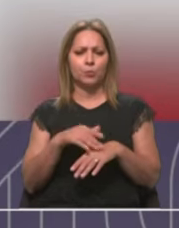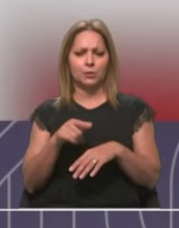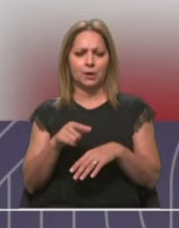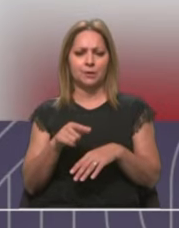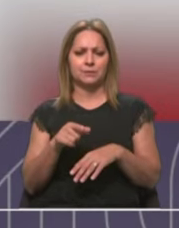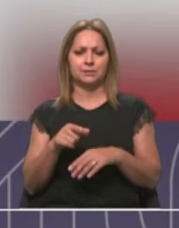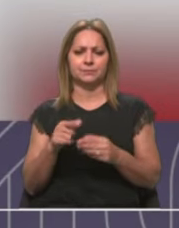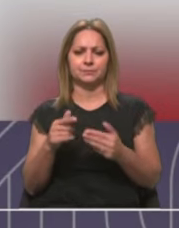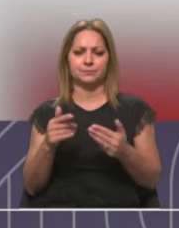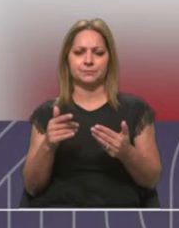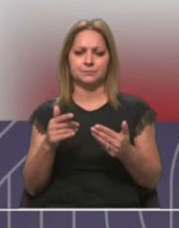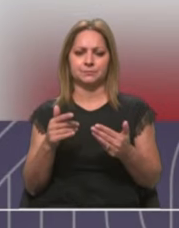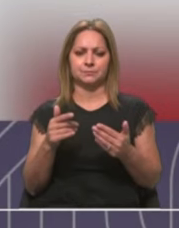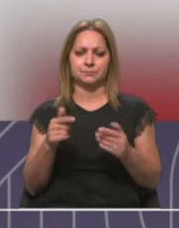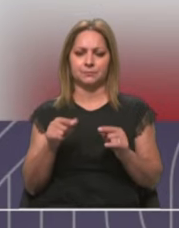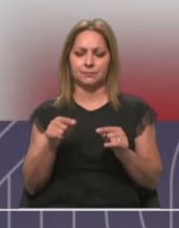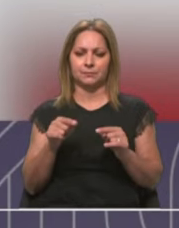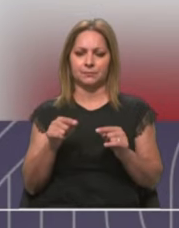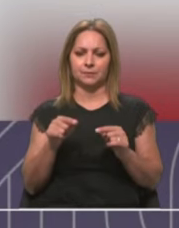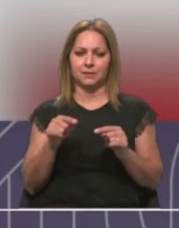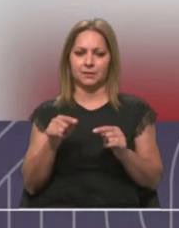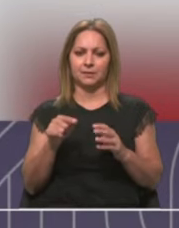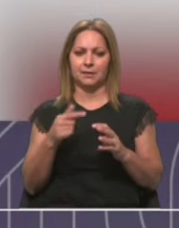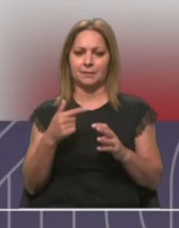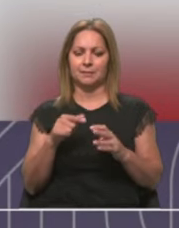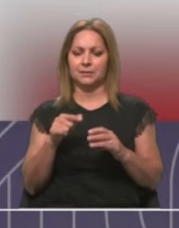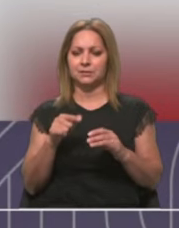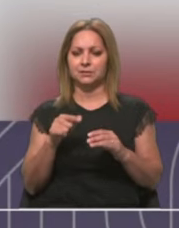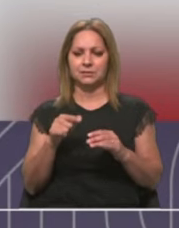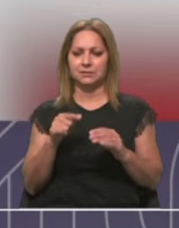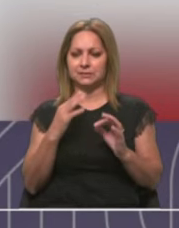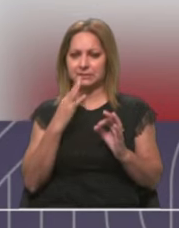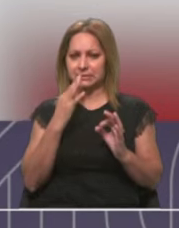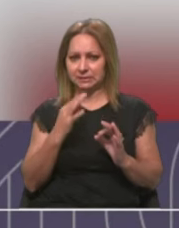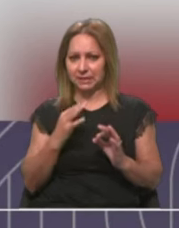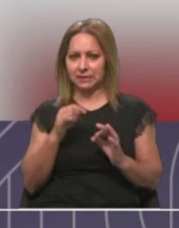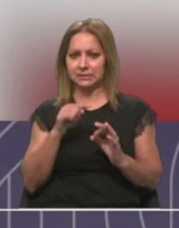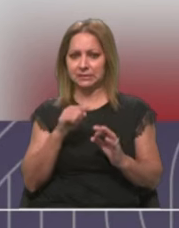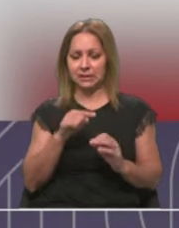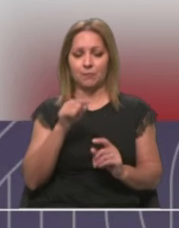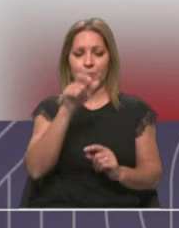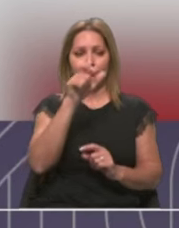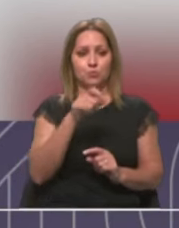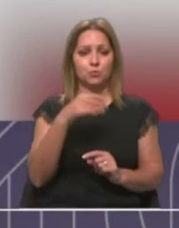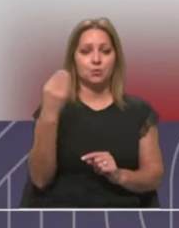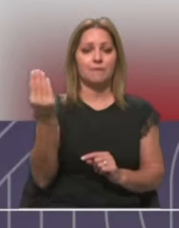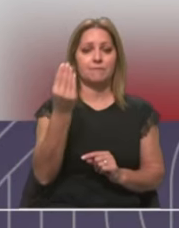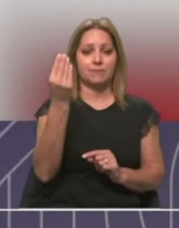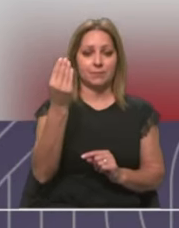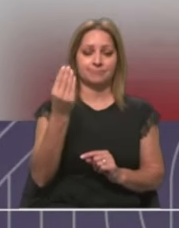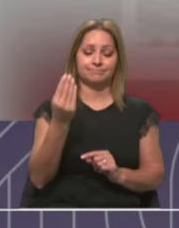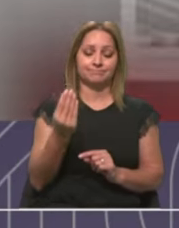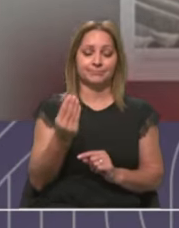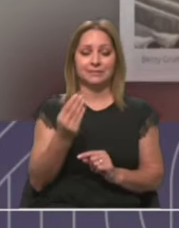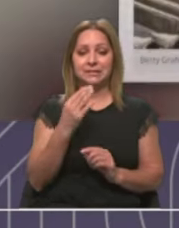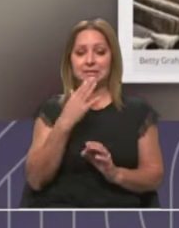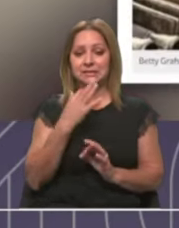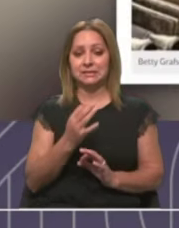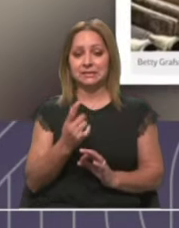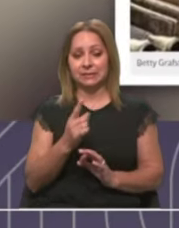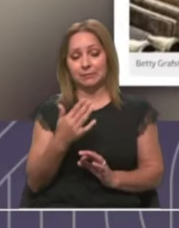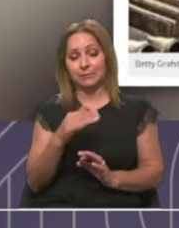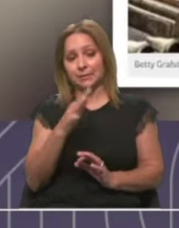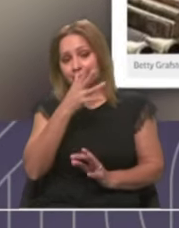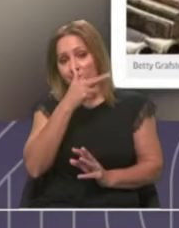de ser tão mediático este caso. Mas não devia, Diana. Bem sabemos que é assim que acontece, não é? Não devia, mas